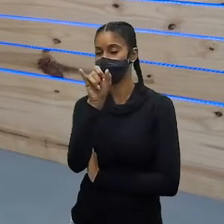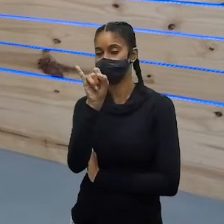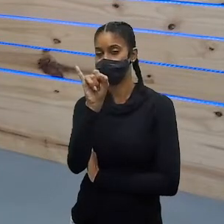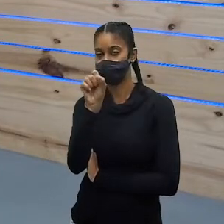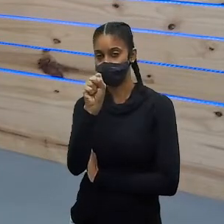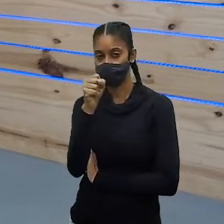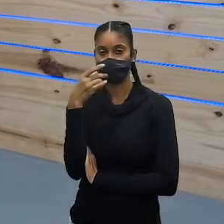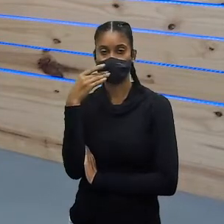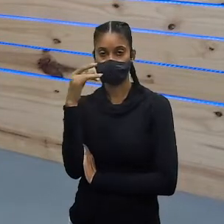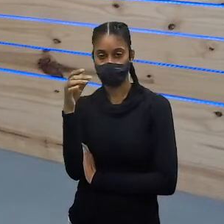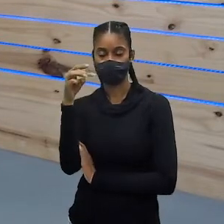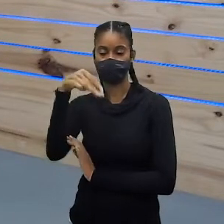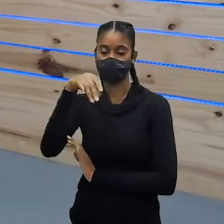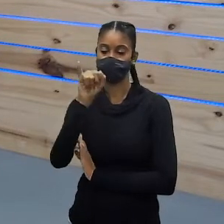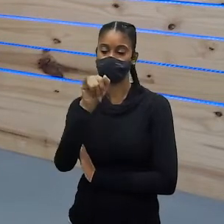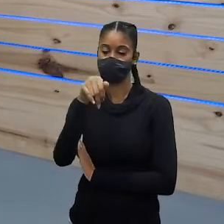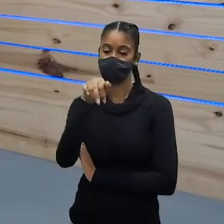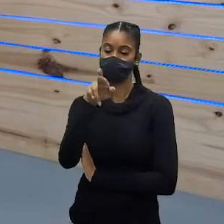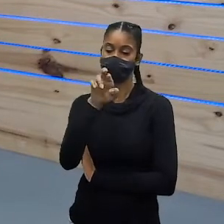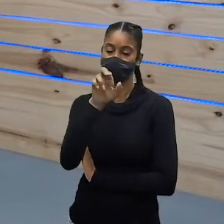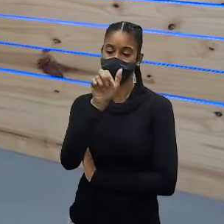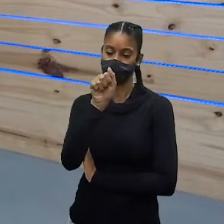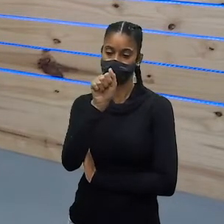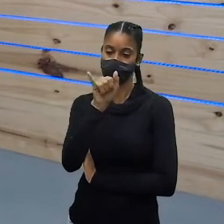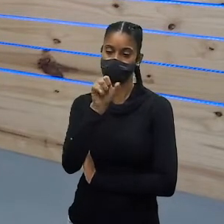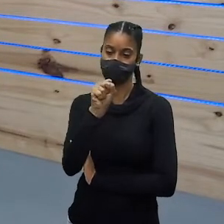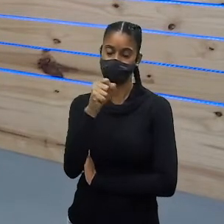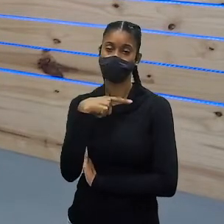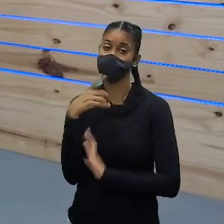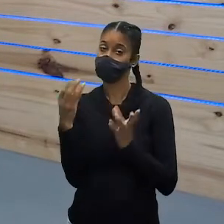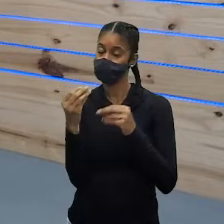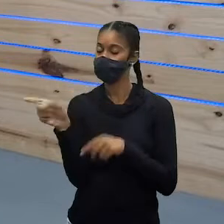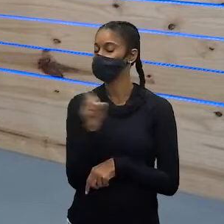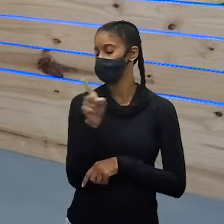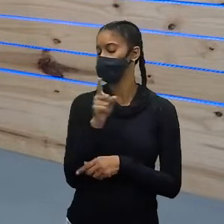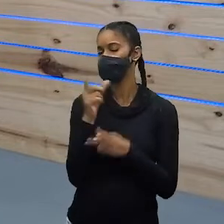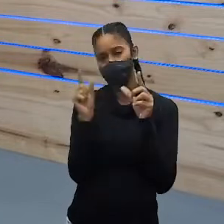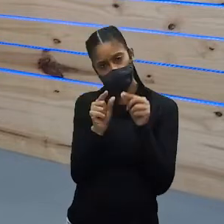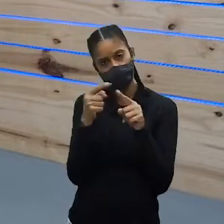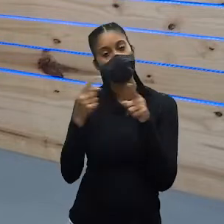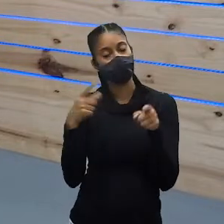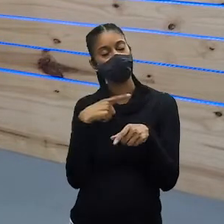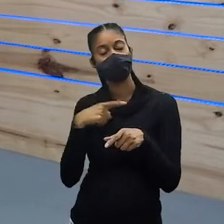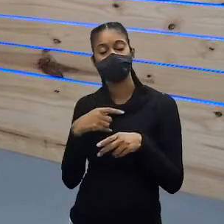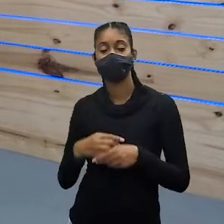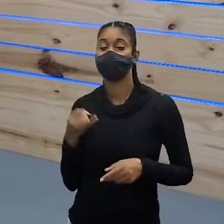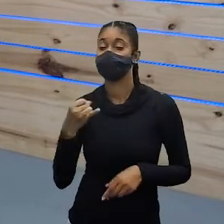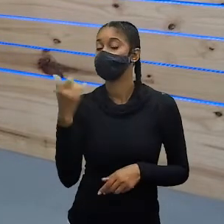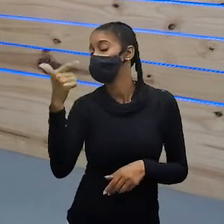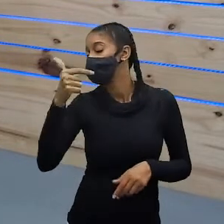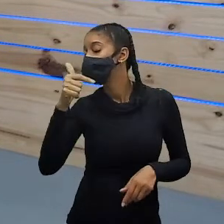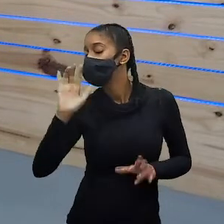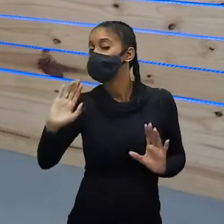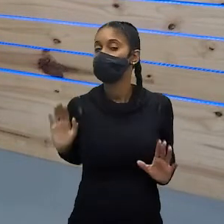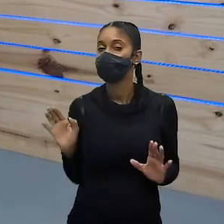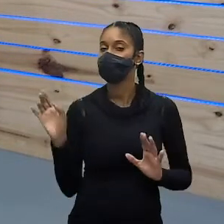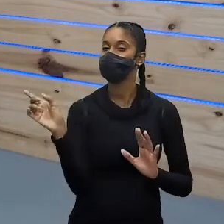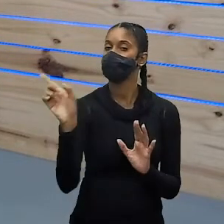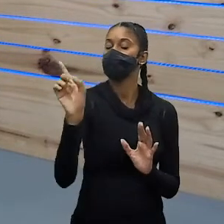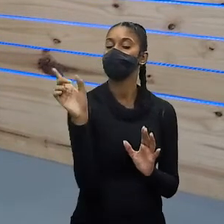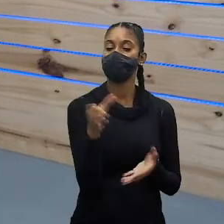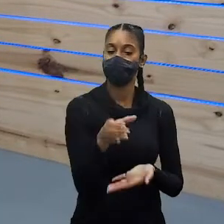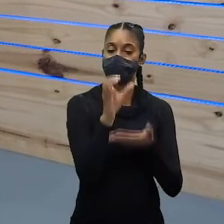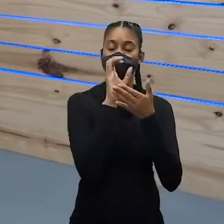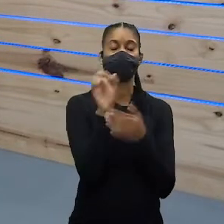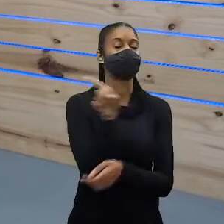Muito, Aquiles? Não, bem pouquinho, mas tem sais minerais. Se não tiver sais minerais, não serve para o